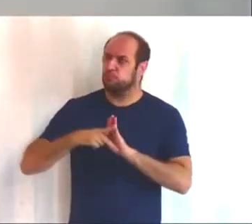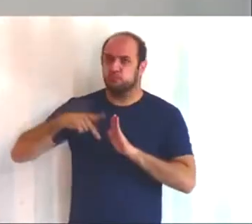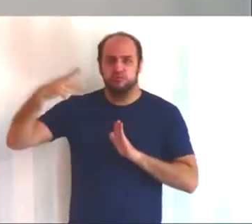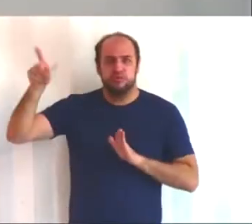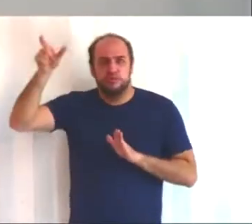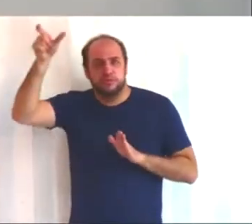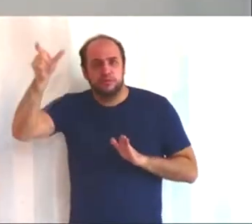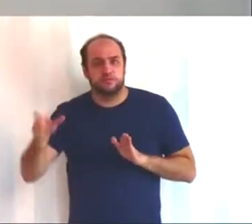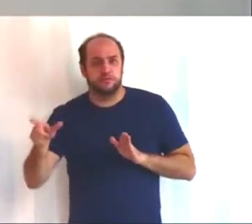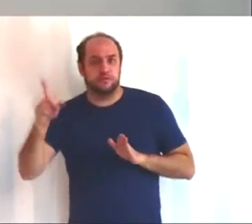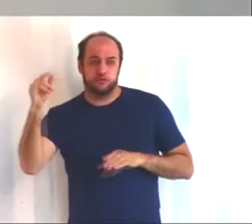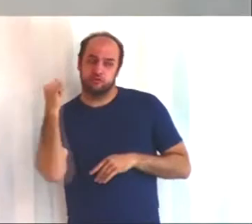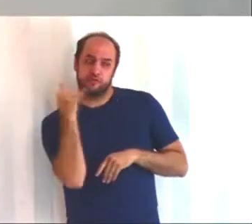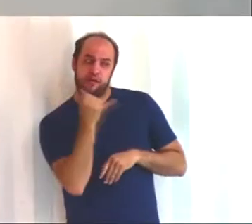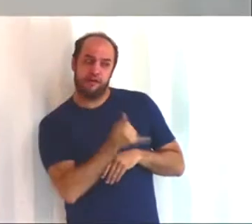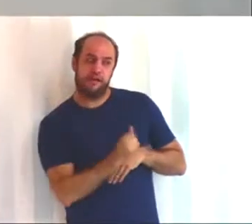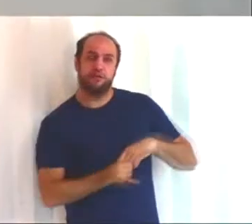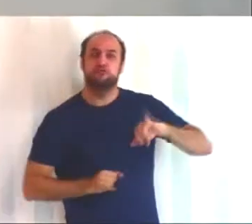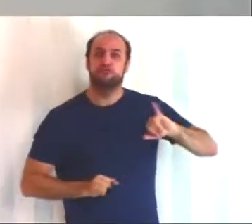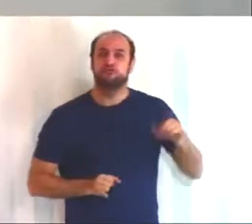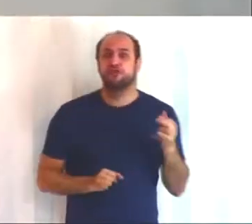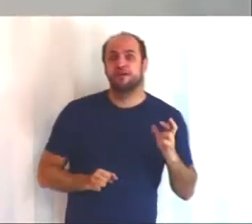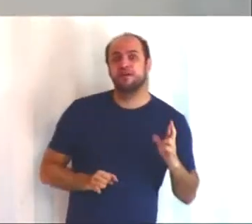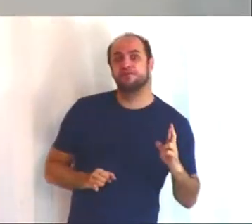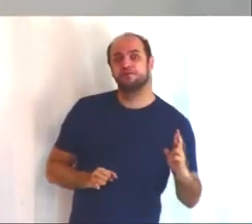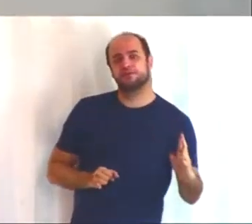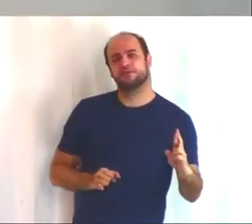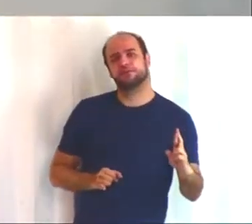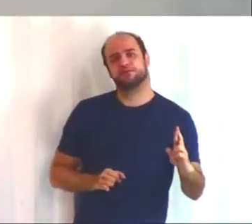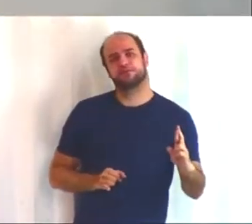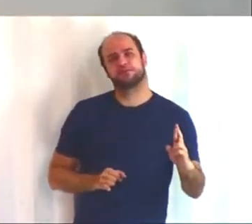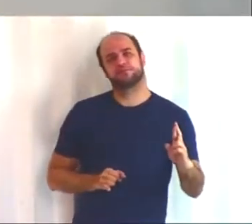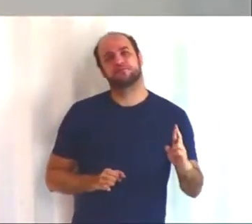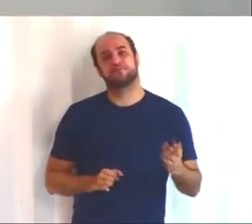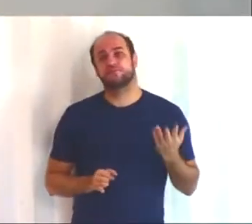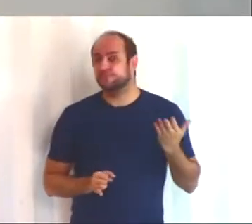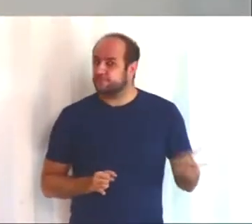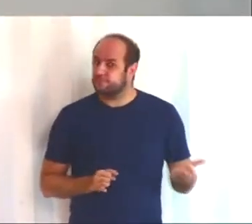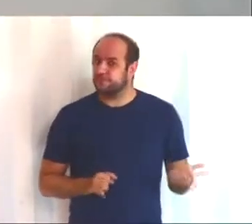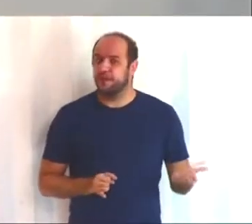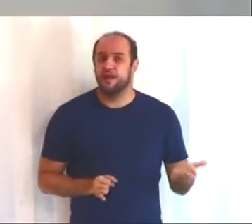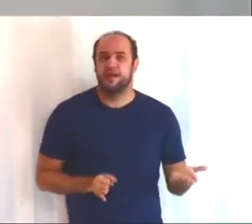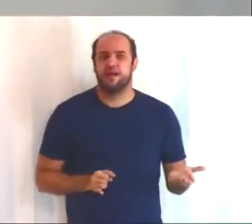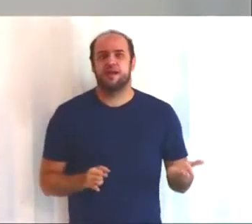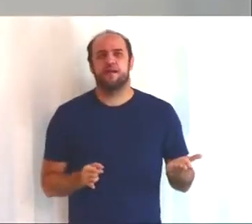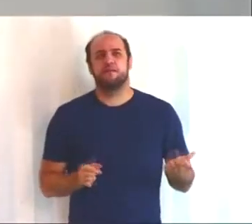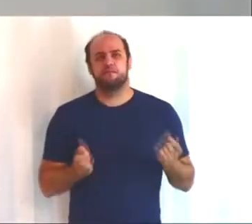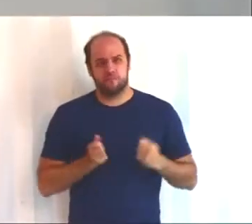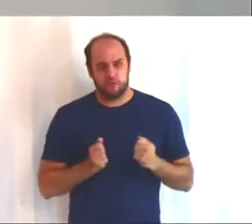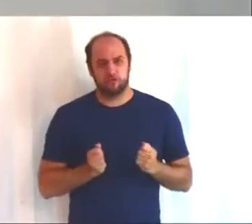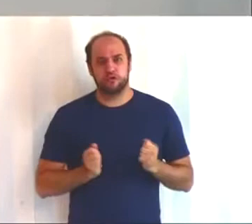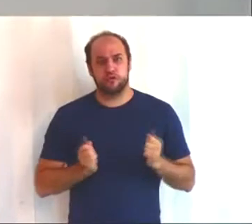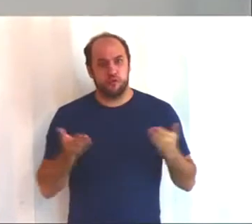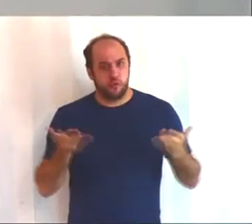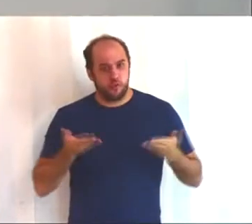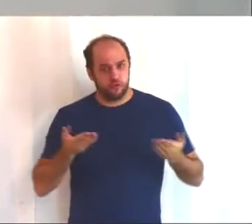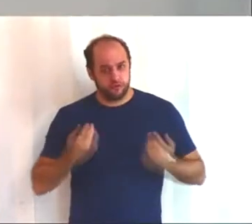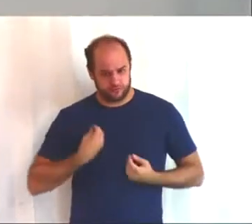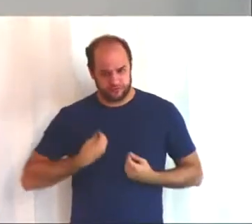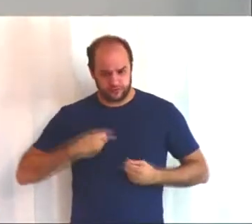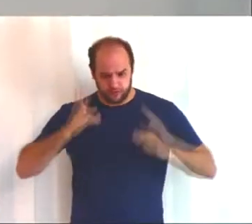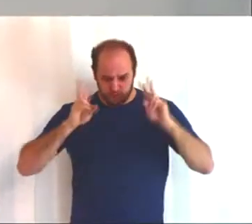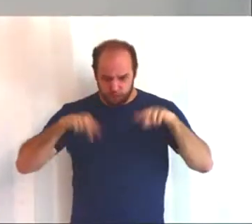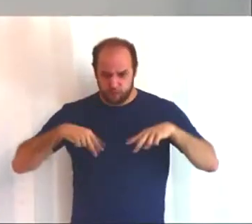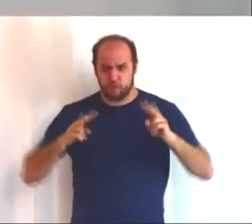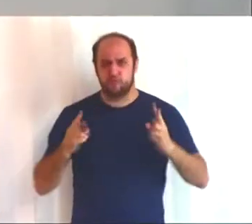mostra a Jeremias e que isso pode servir como uma análise para nós acerca da